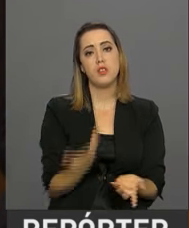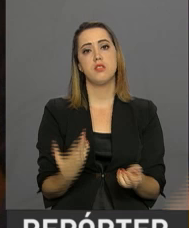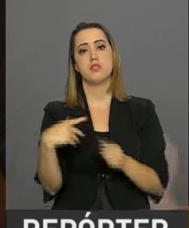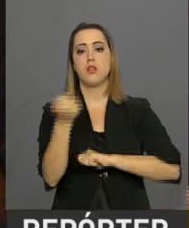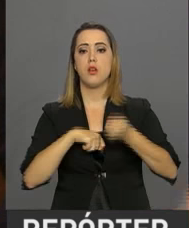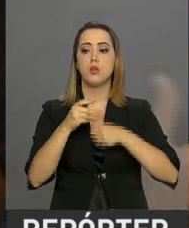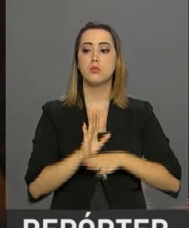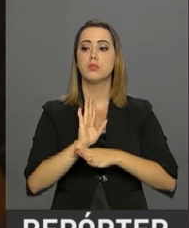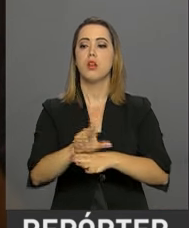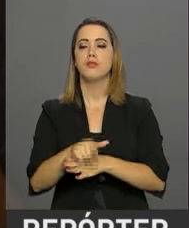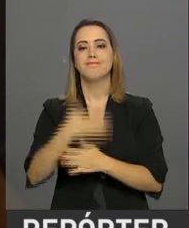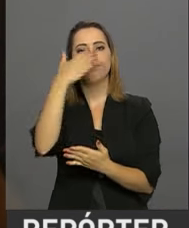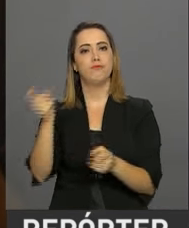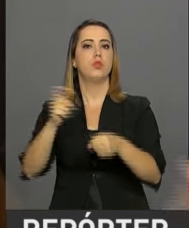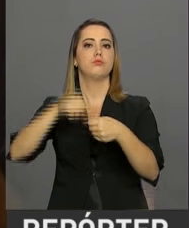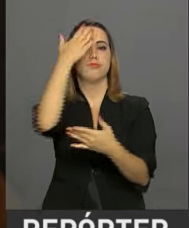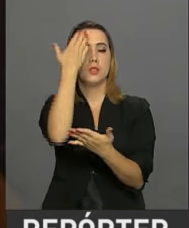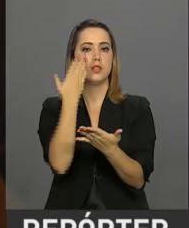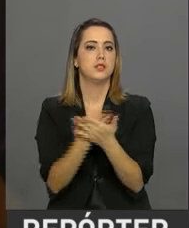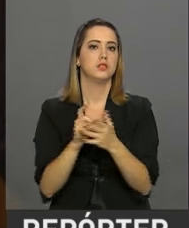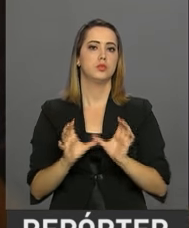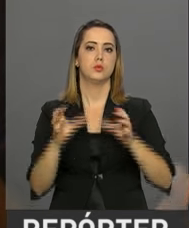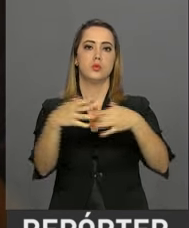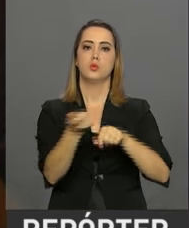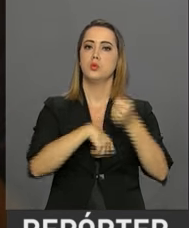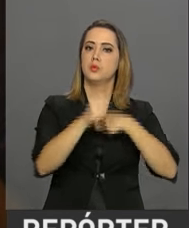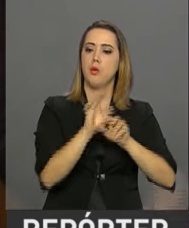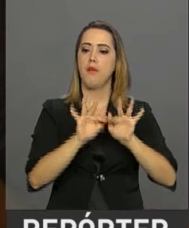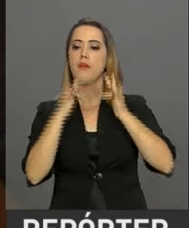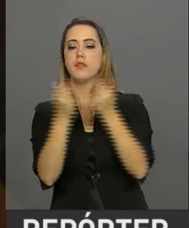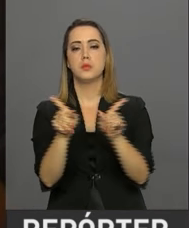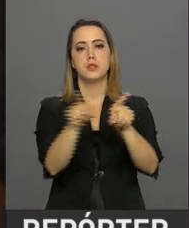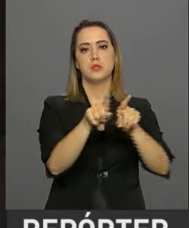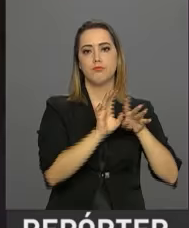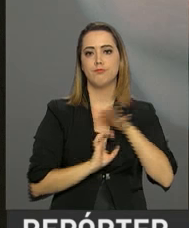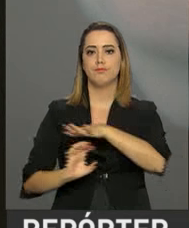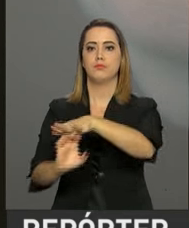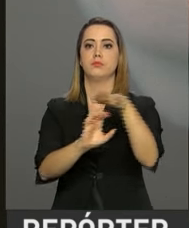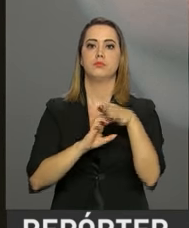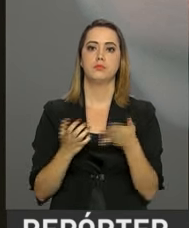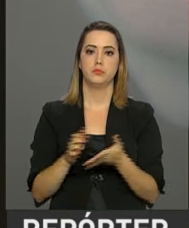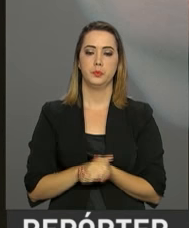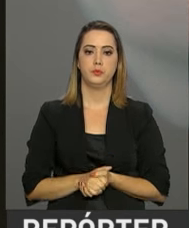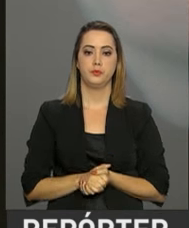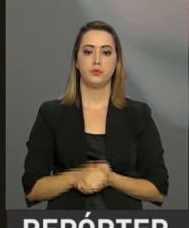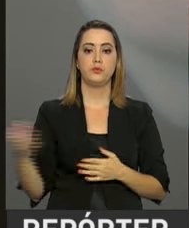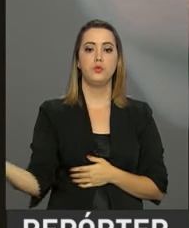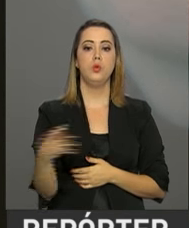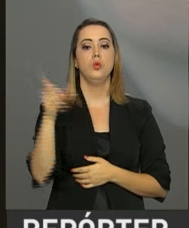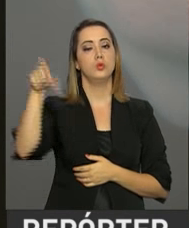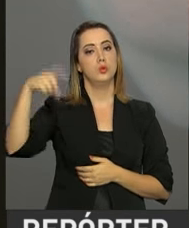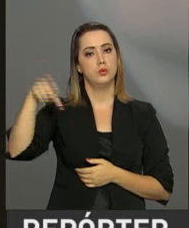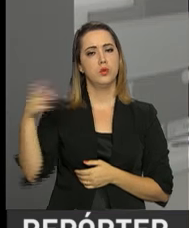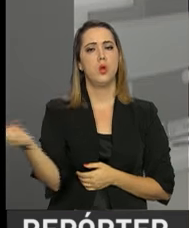um contingente de confiança para os agentes econômicos, tanto para as famílias como para os empresários. A nova versão do cartão traz